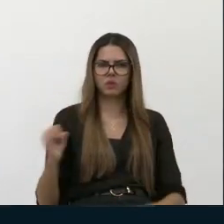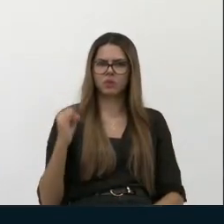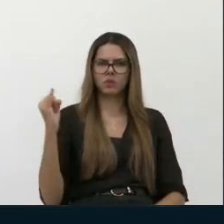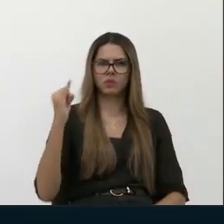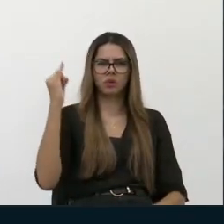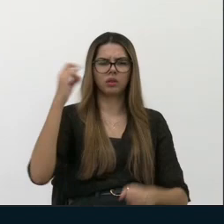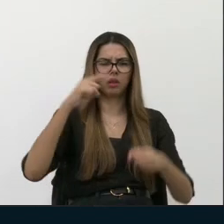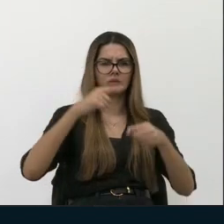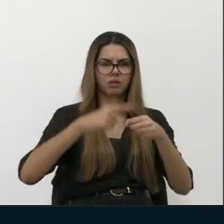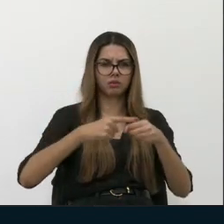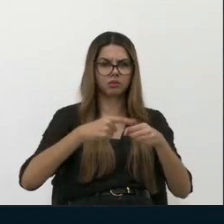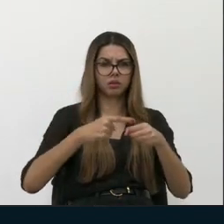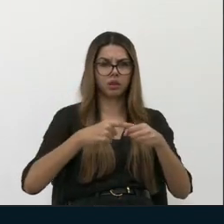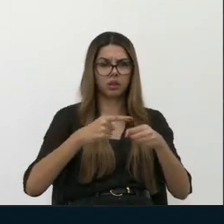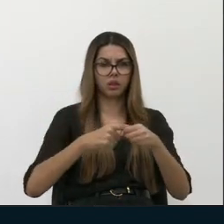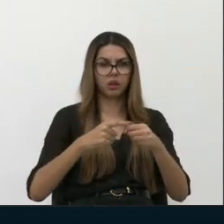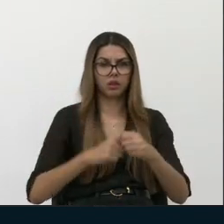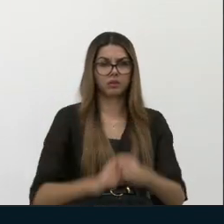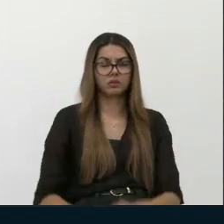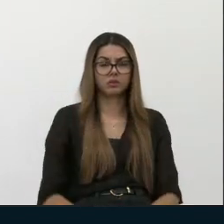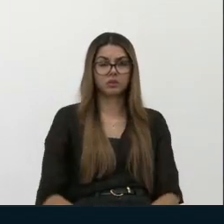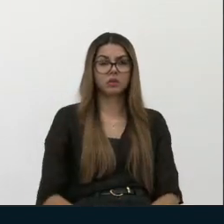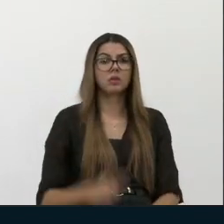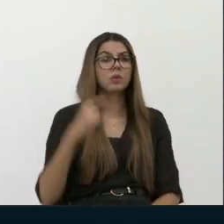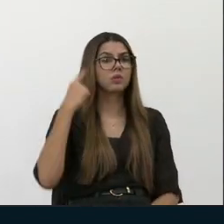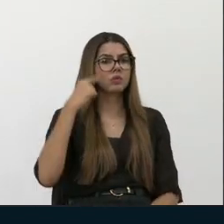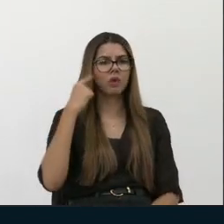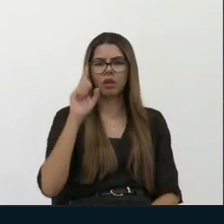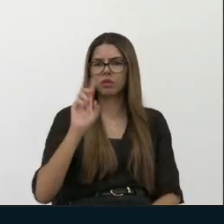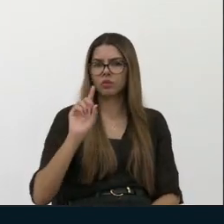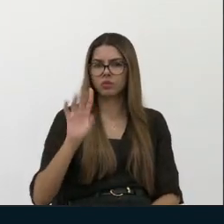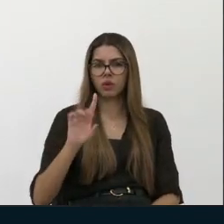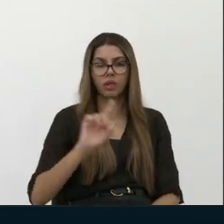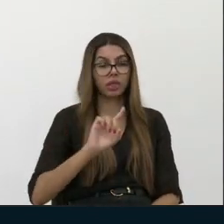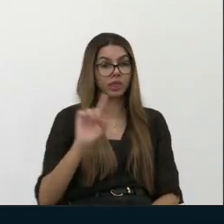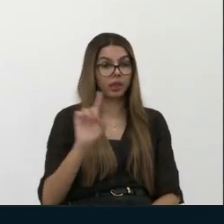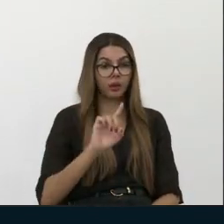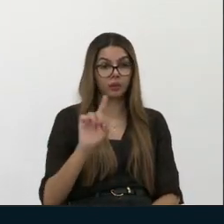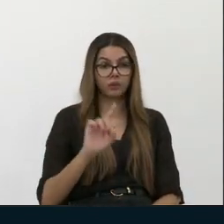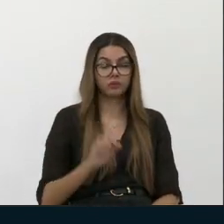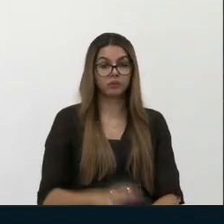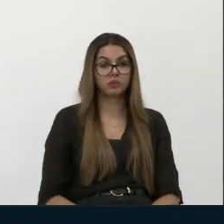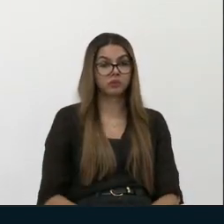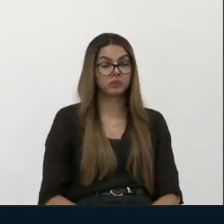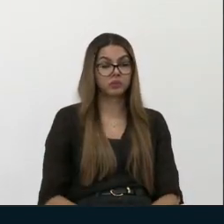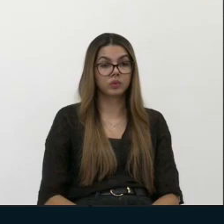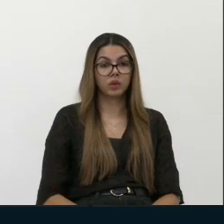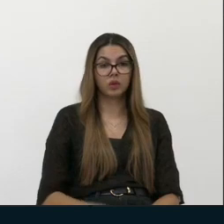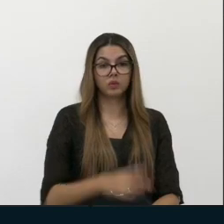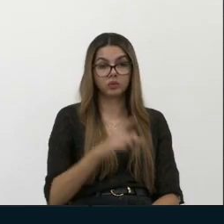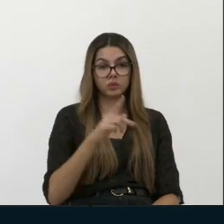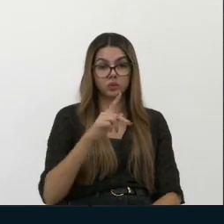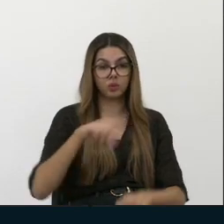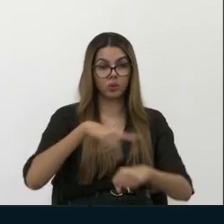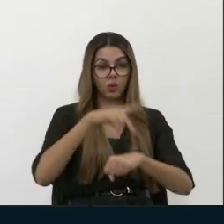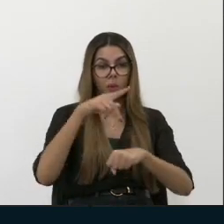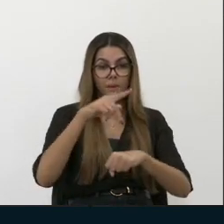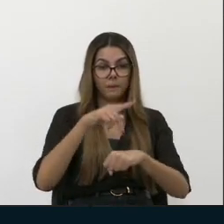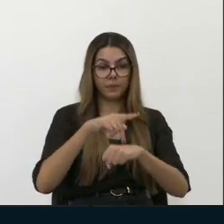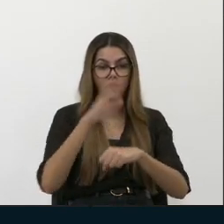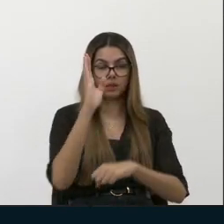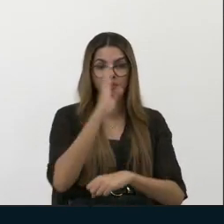cidade, não só para a advocacia de Guarulhos, mas como a advocacia como um todo em todo o país. A gente